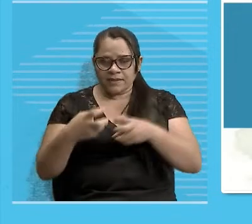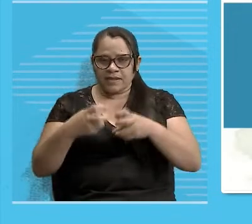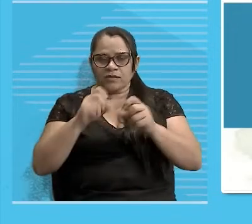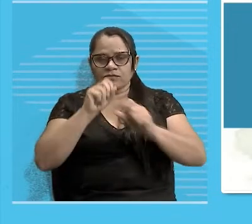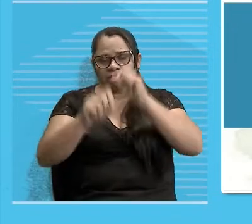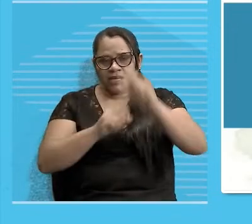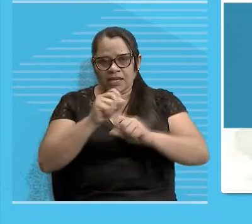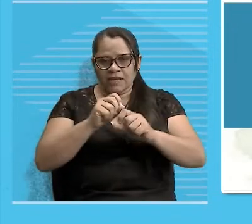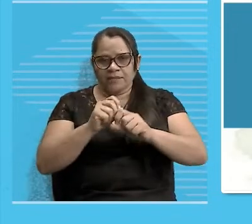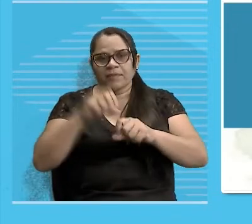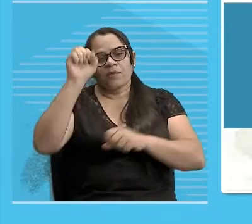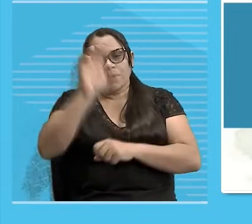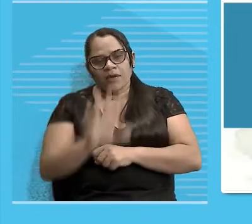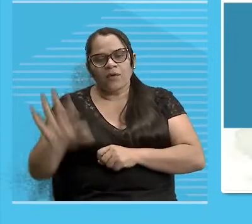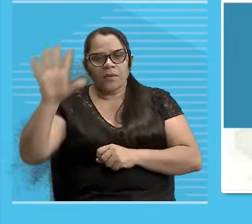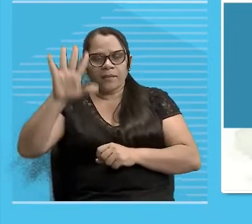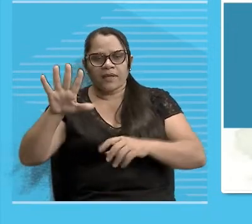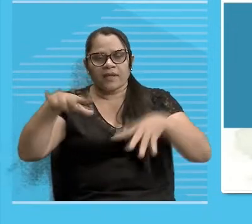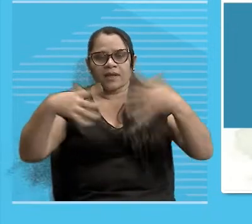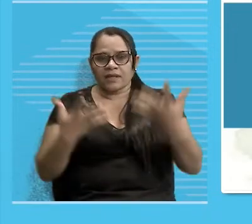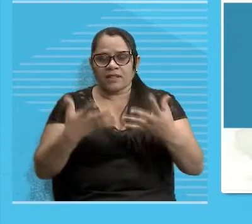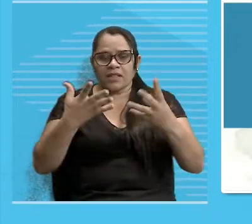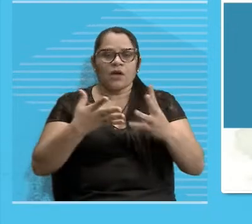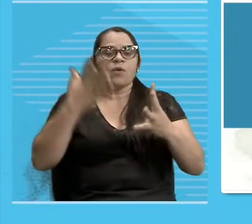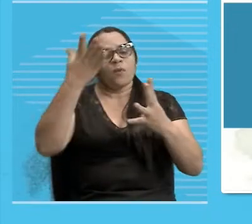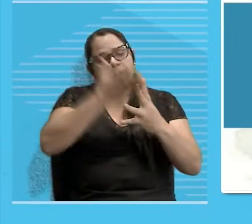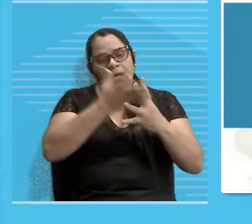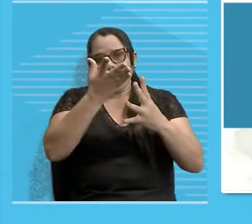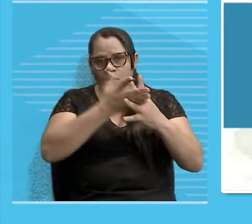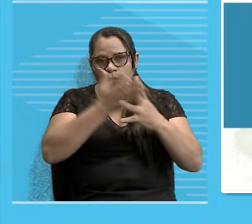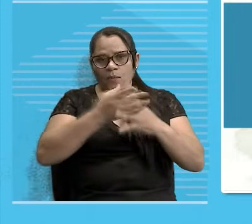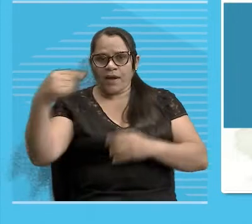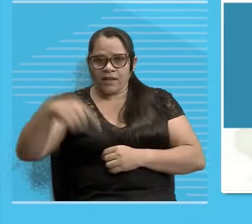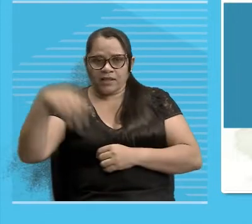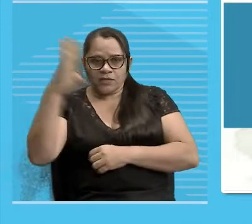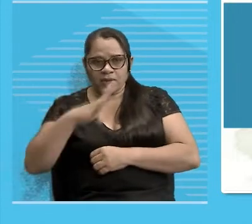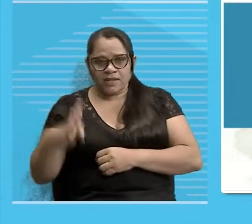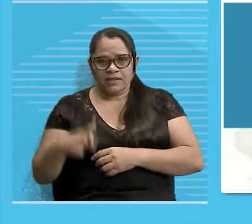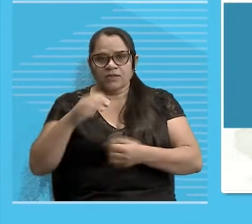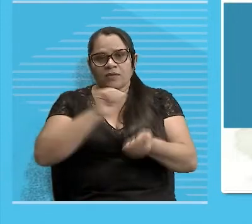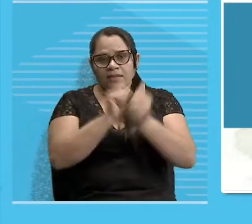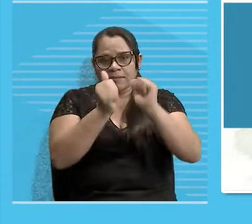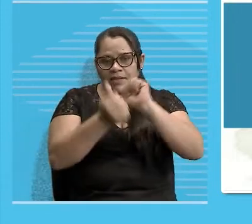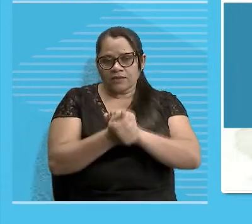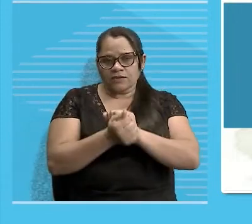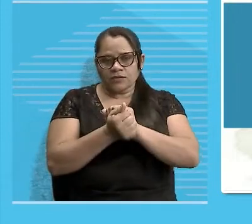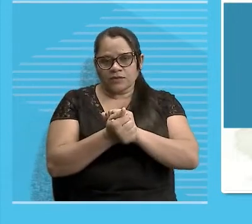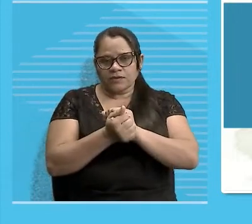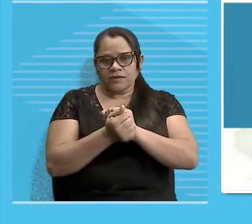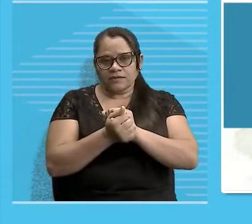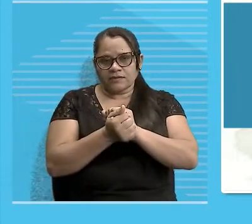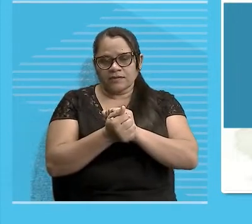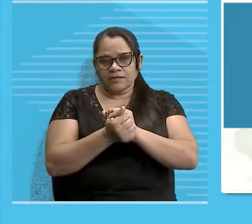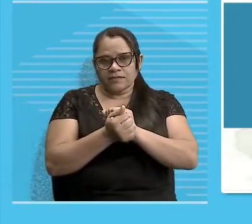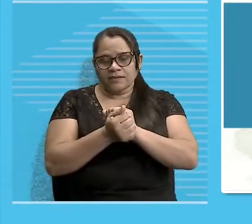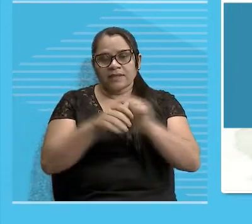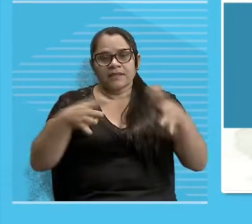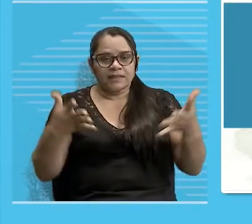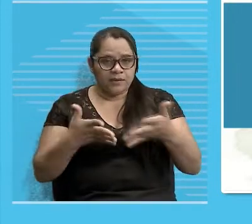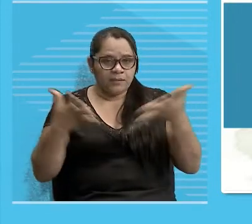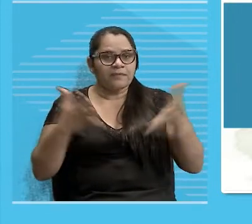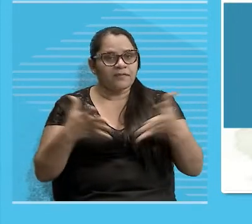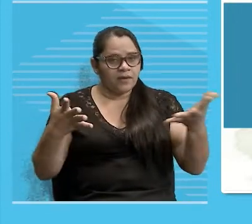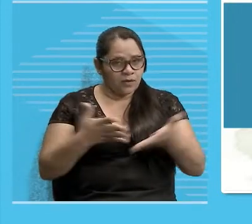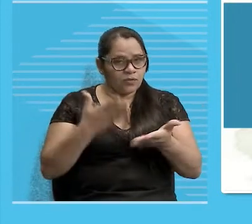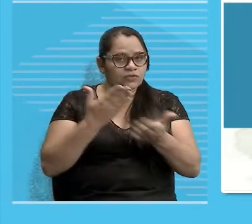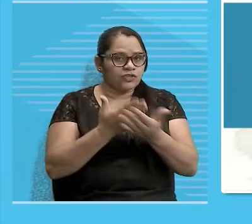O barroco aqui no Brasil, ele sofreu algumas adaptações, né? E nós vamos ver que essa arte que literalmente